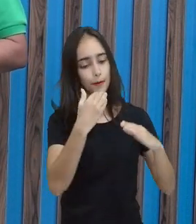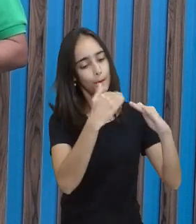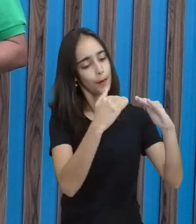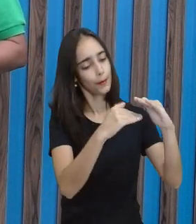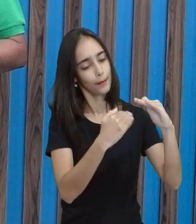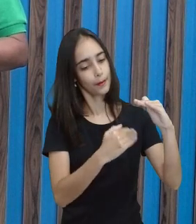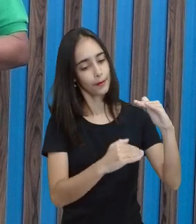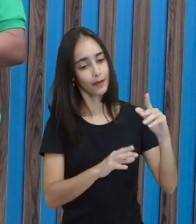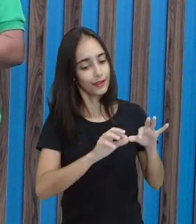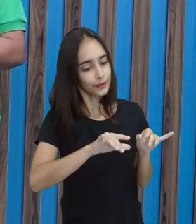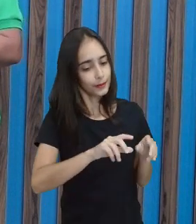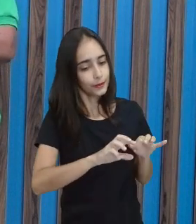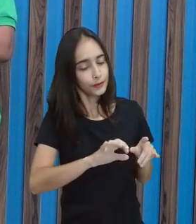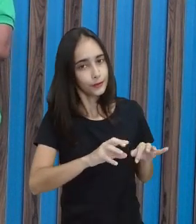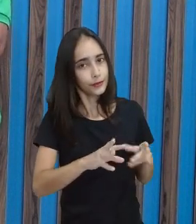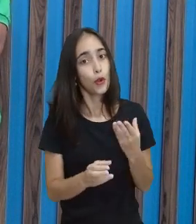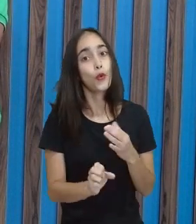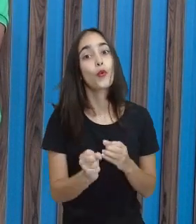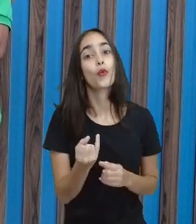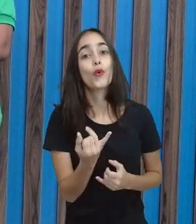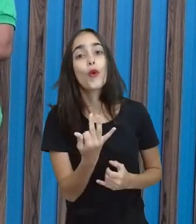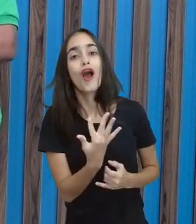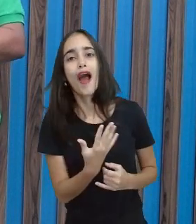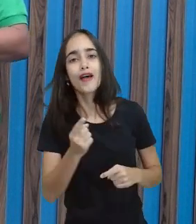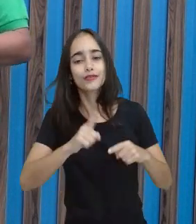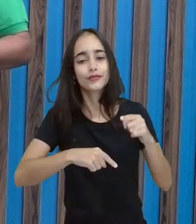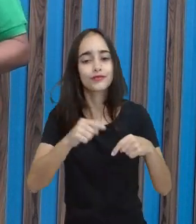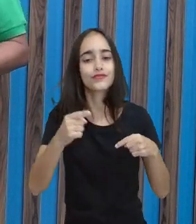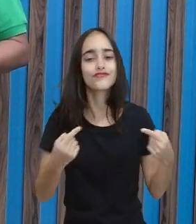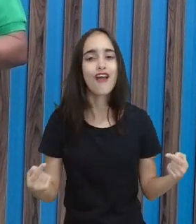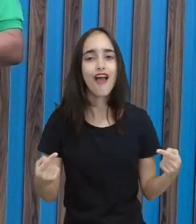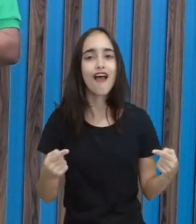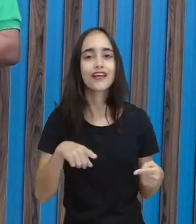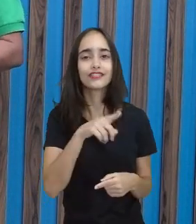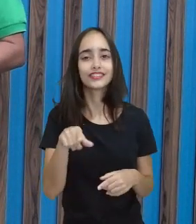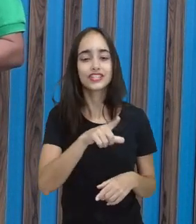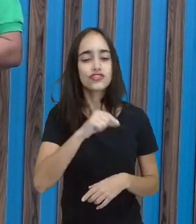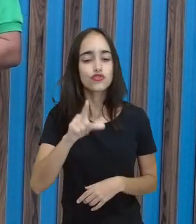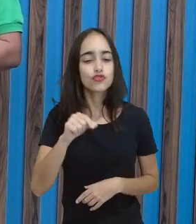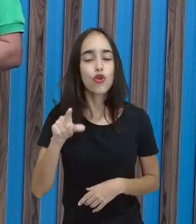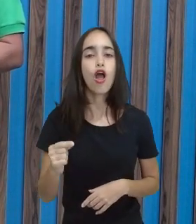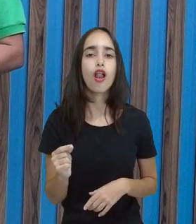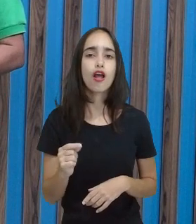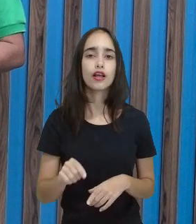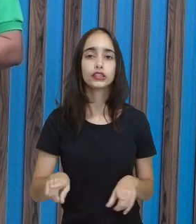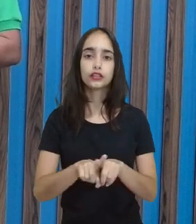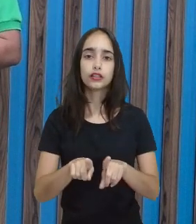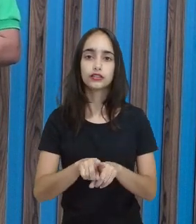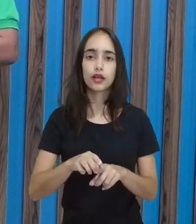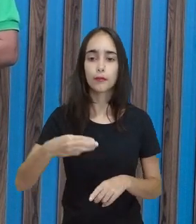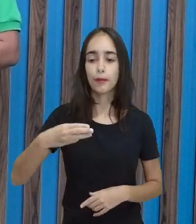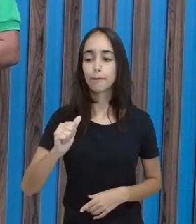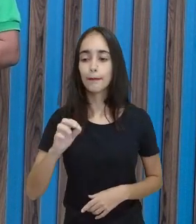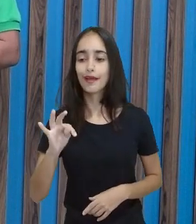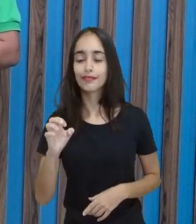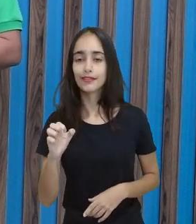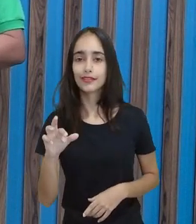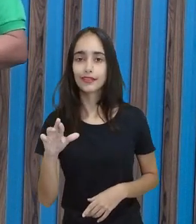os materiais que vocês identificaram e também qual é a matéria-prima que ela é